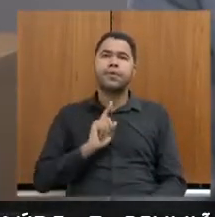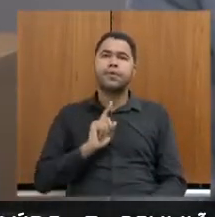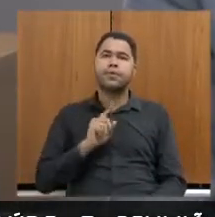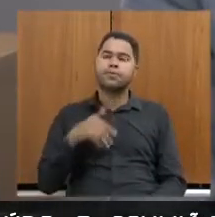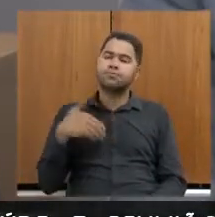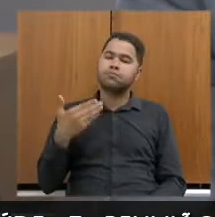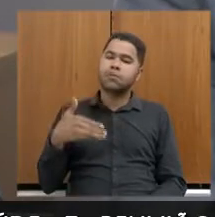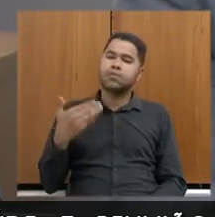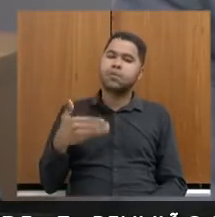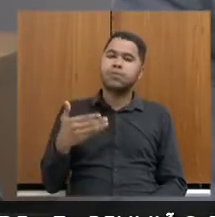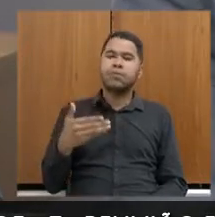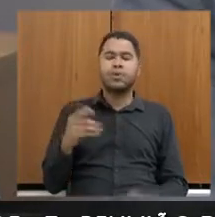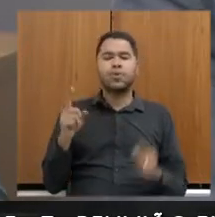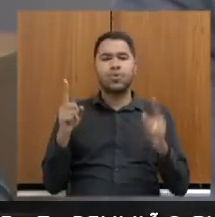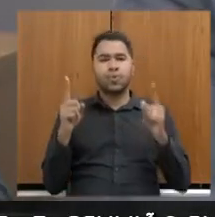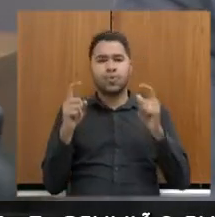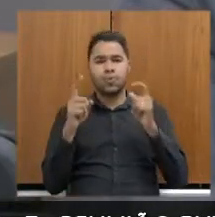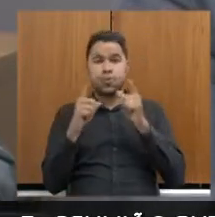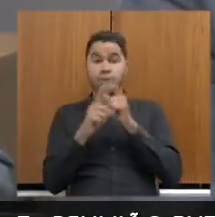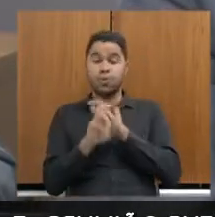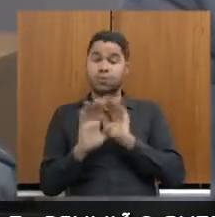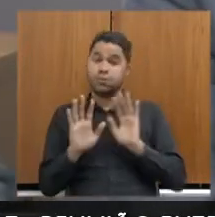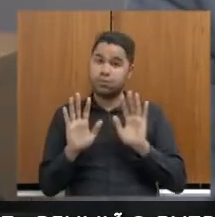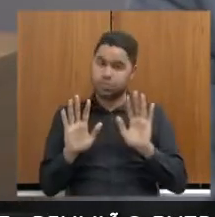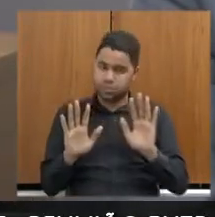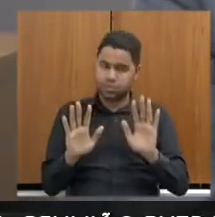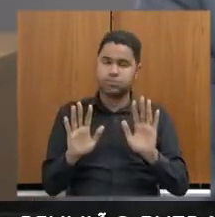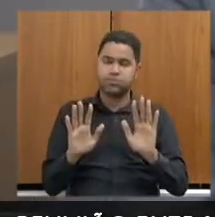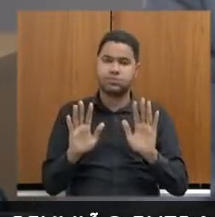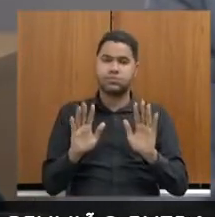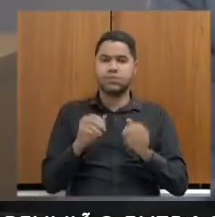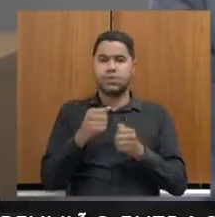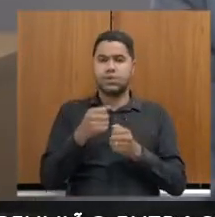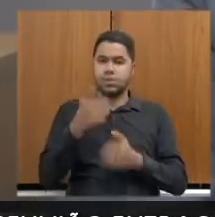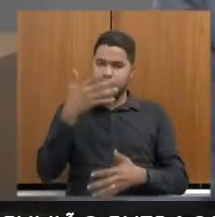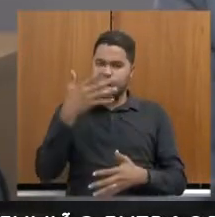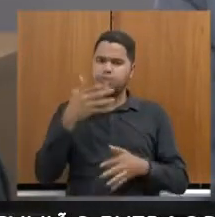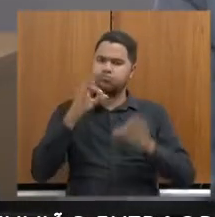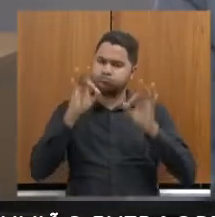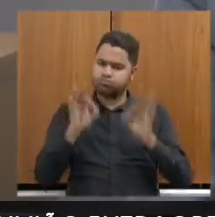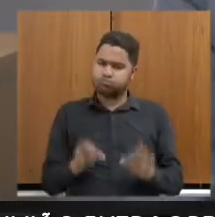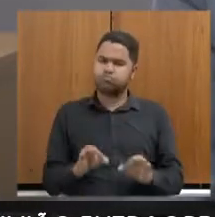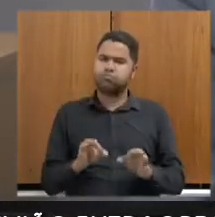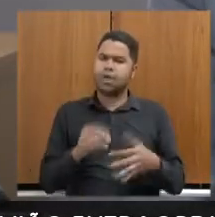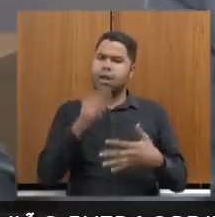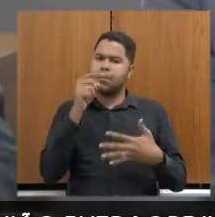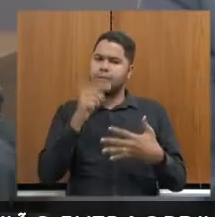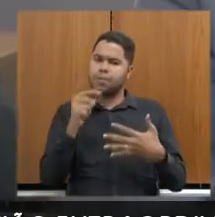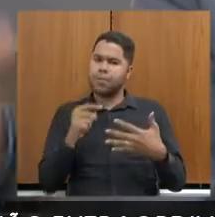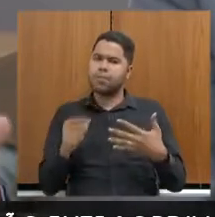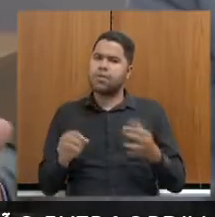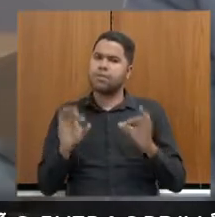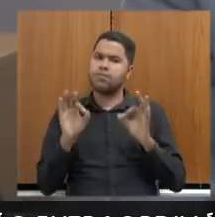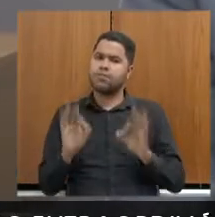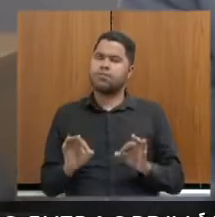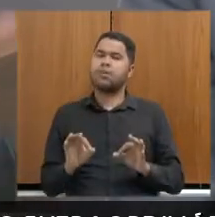ar né com todas as dificuldades e agruras mais um dados fidedignos pontuais